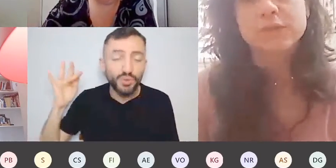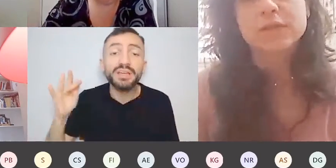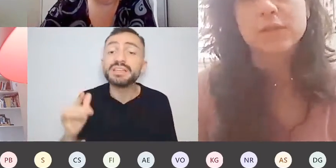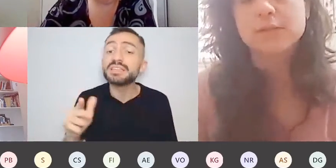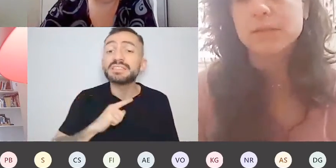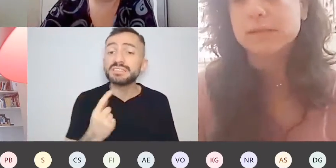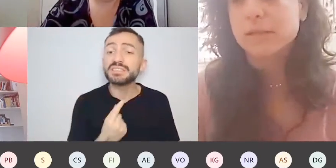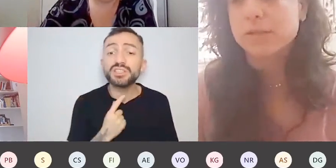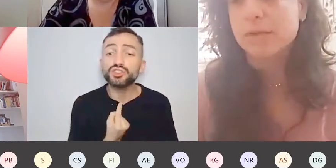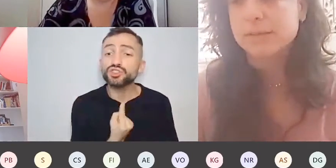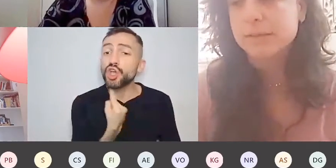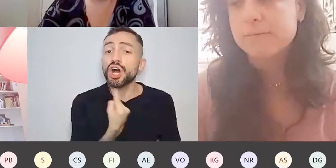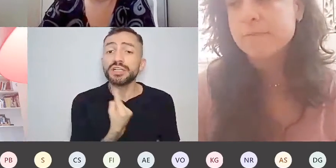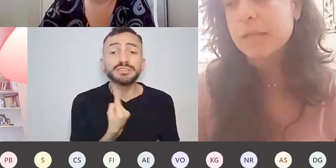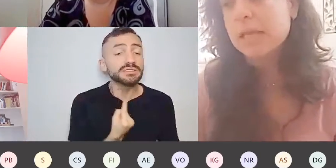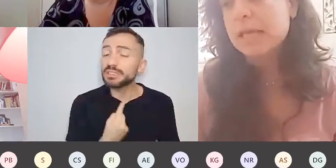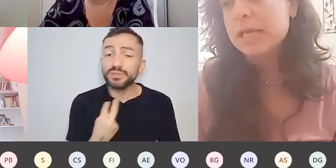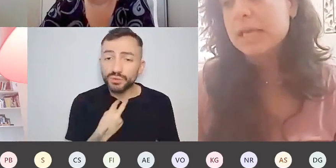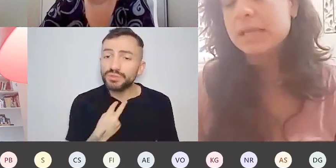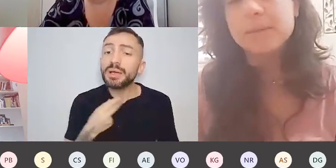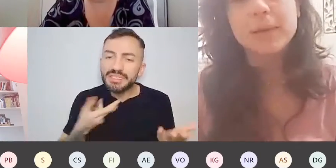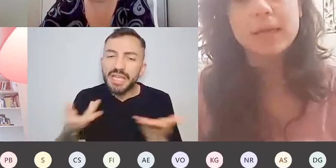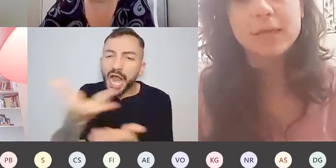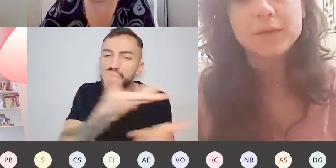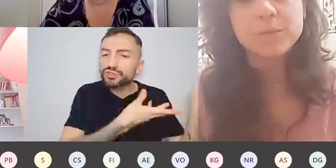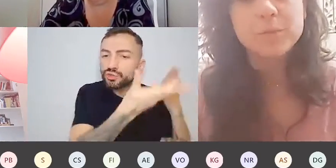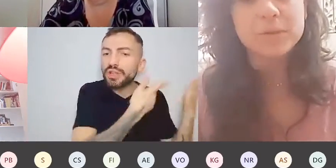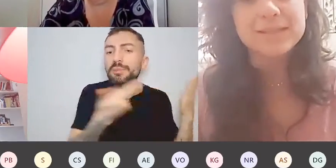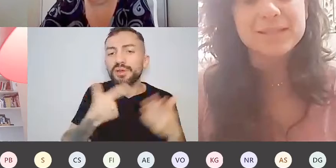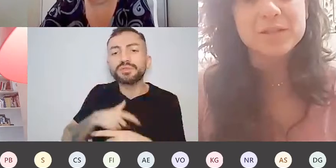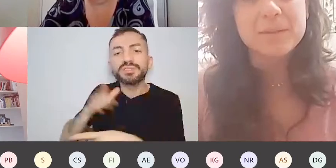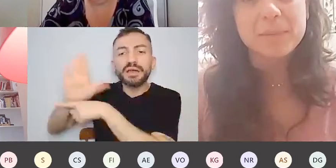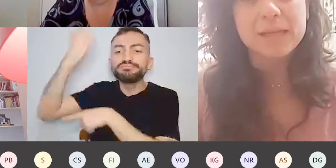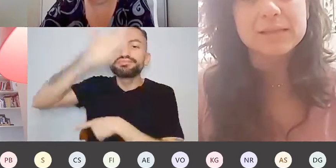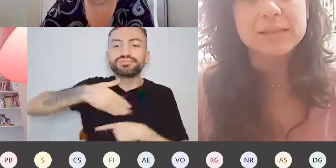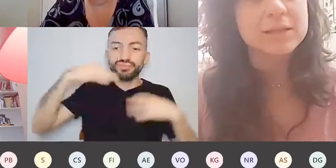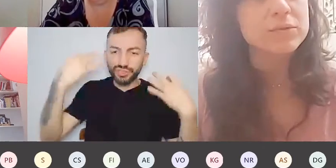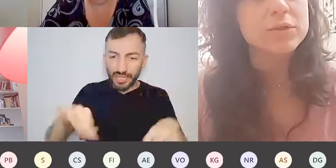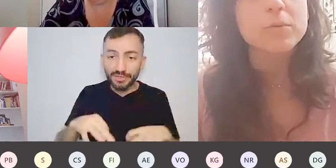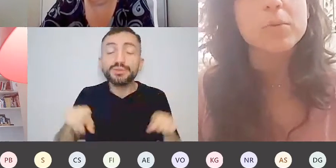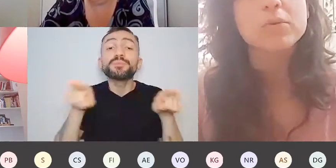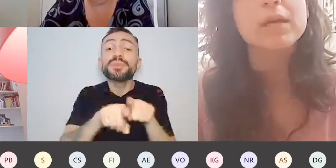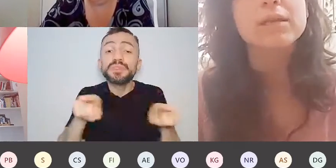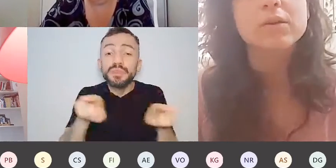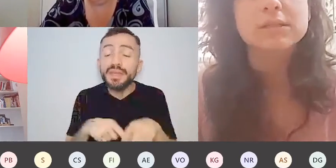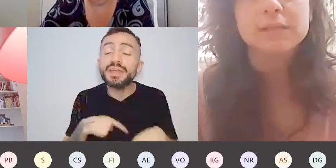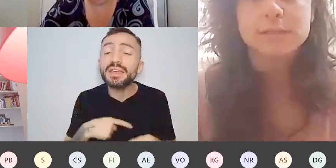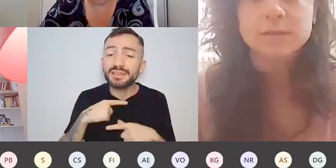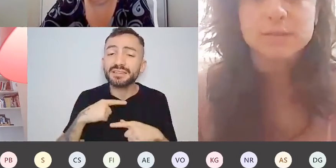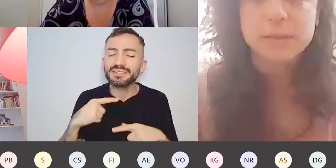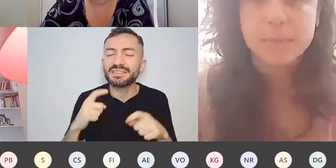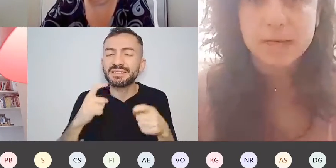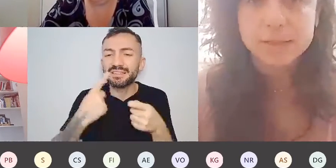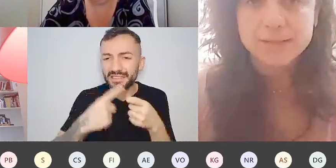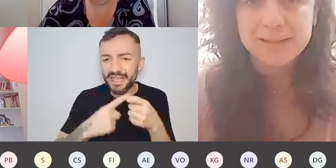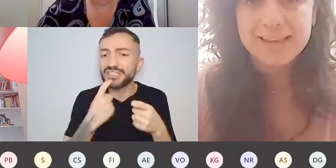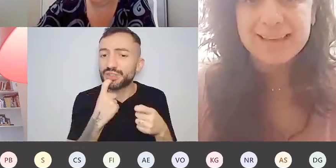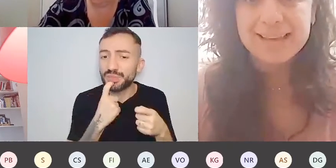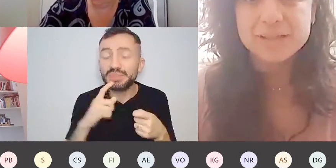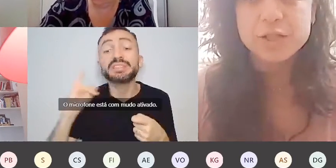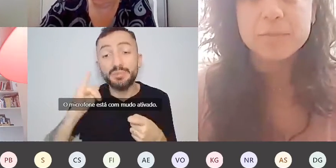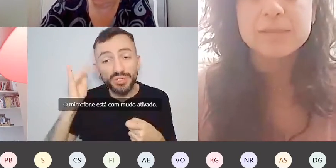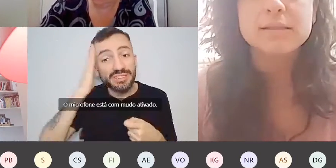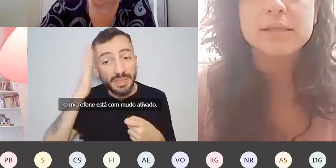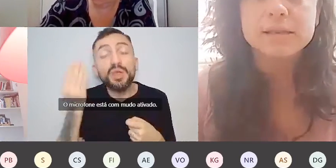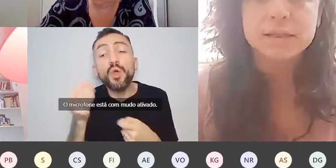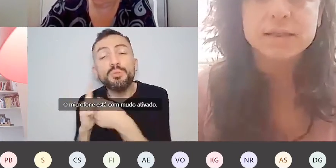conseguir efetivar direitos sem essa articulação. E também acho importante ser de Campinas e estar discutindo um pouco da interiorização desse debate e